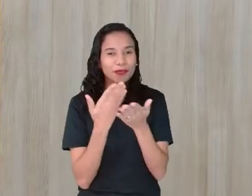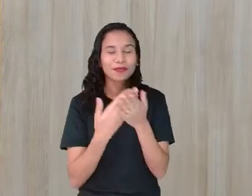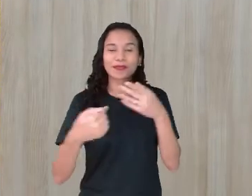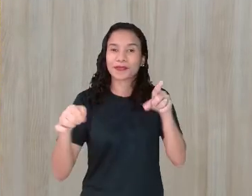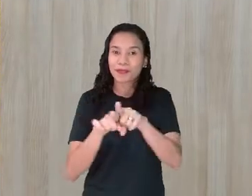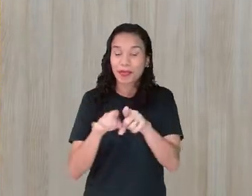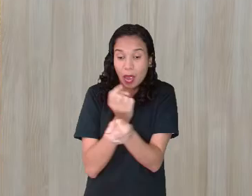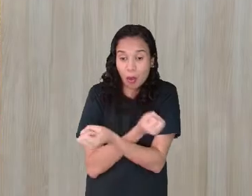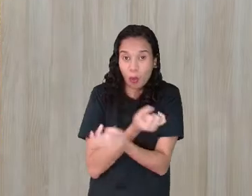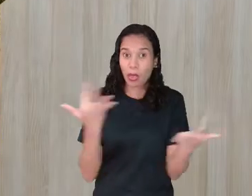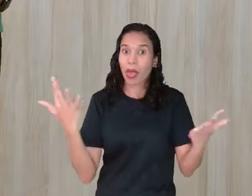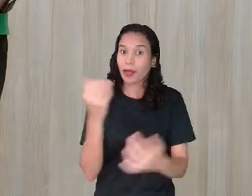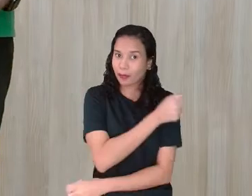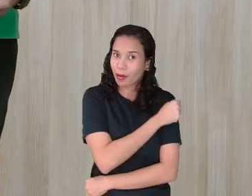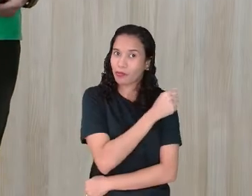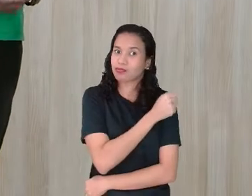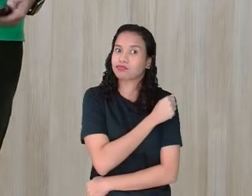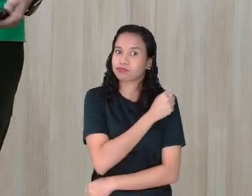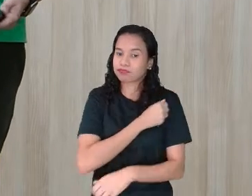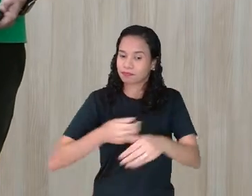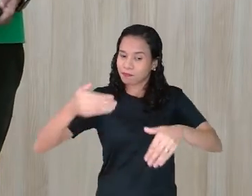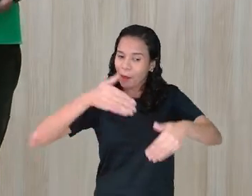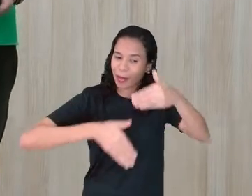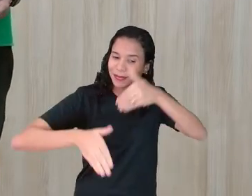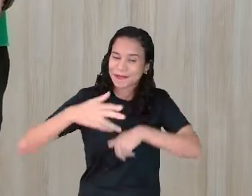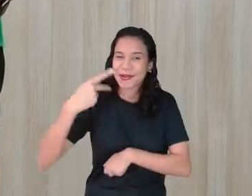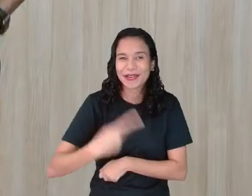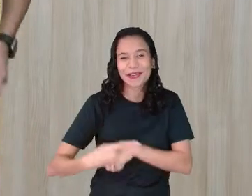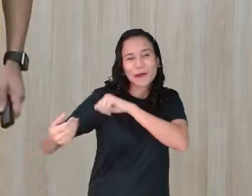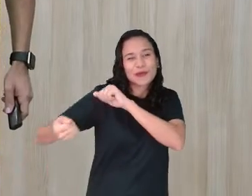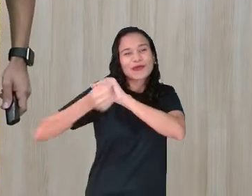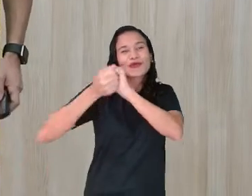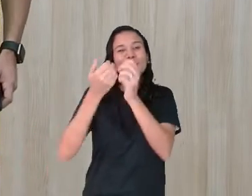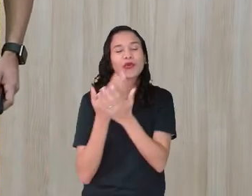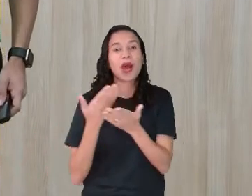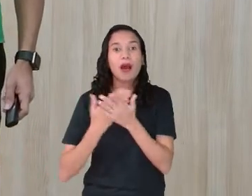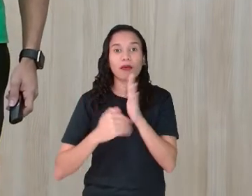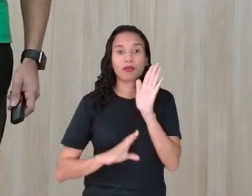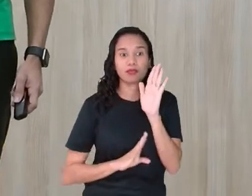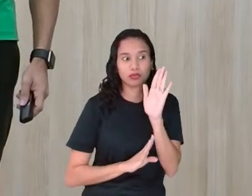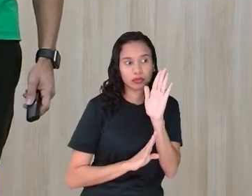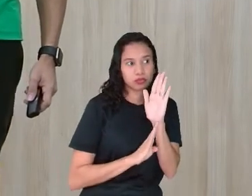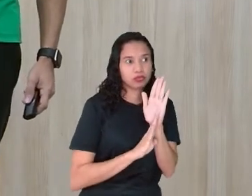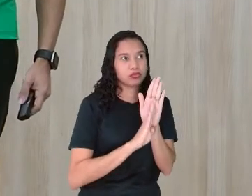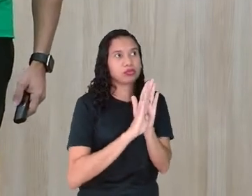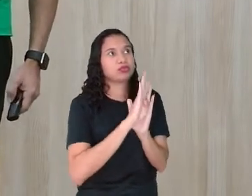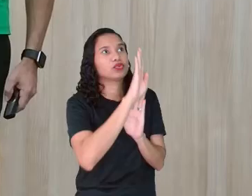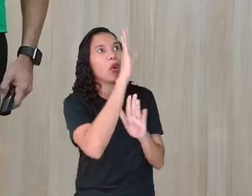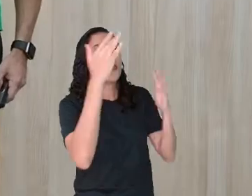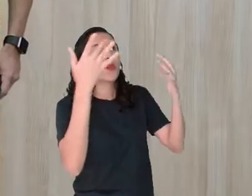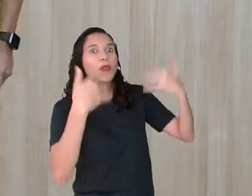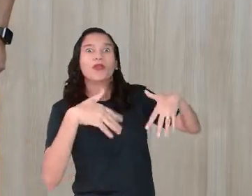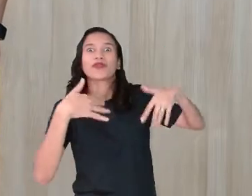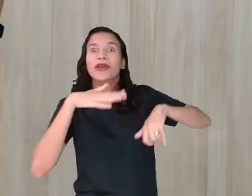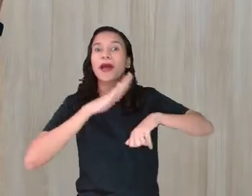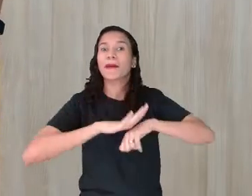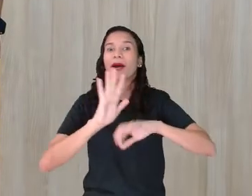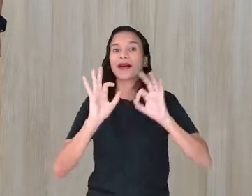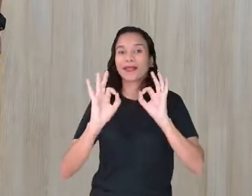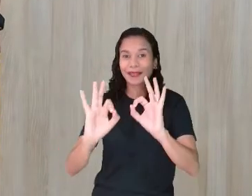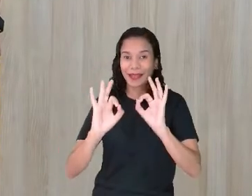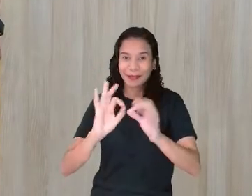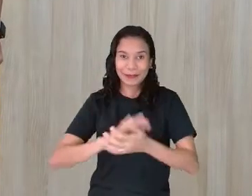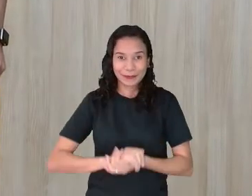que a quantidade de alunos participando aqui ao vivo da aula com a gente, ela aumente aí, cresça cada dia mais,